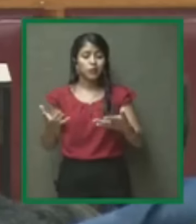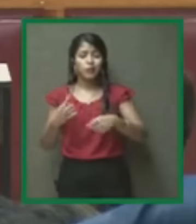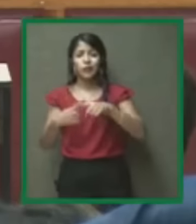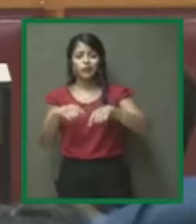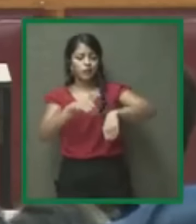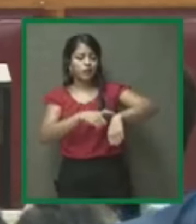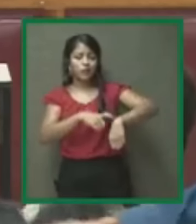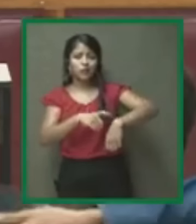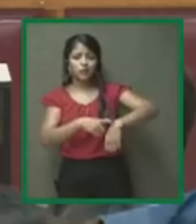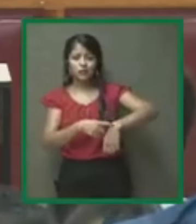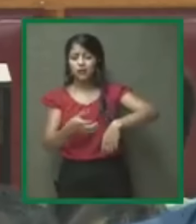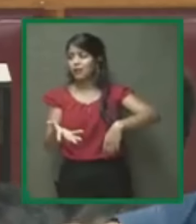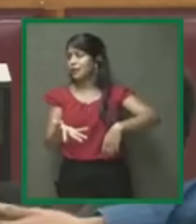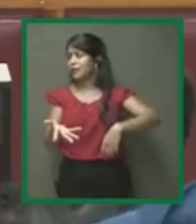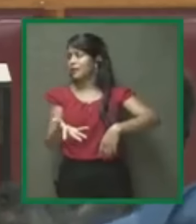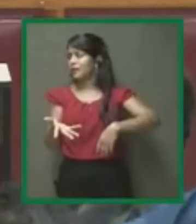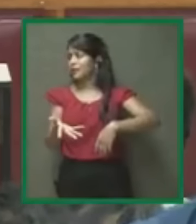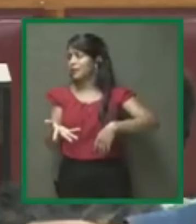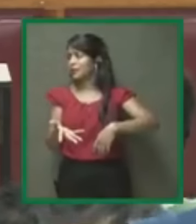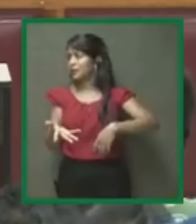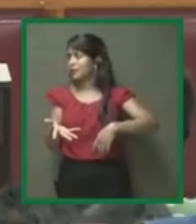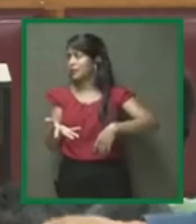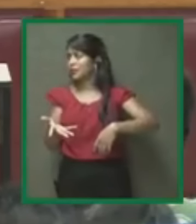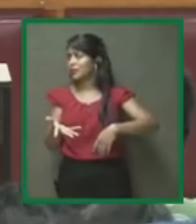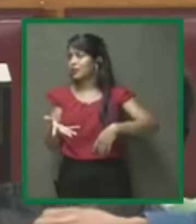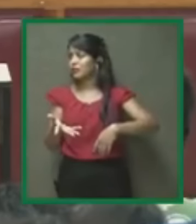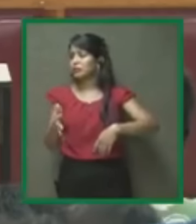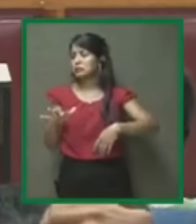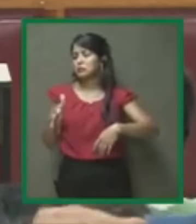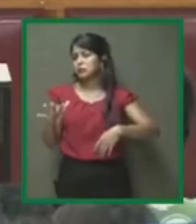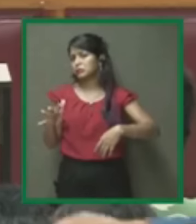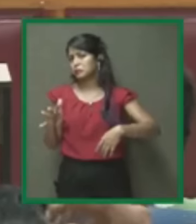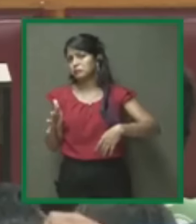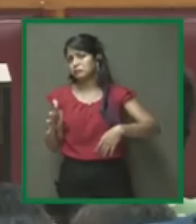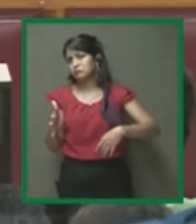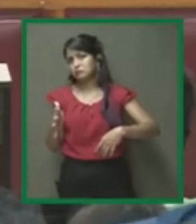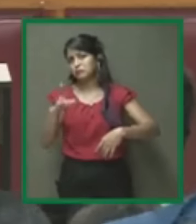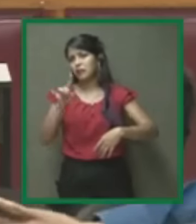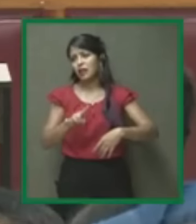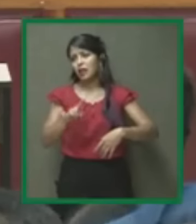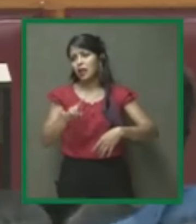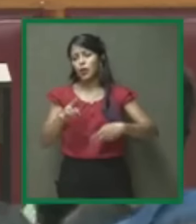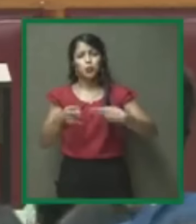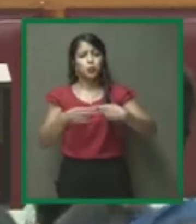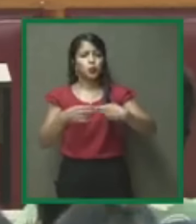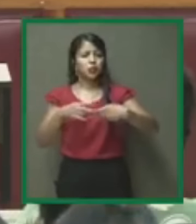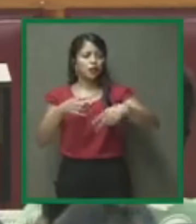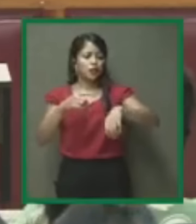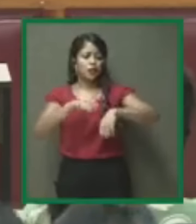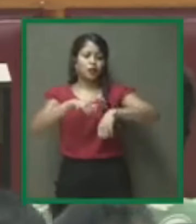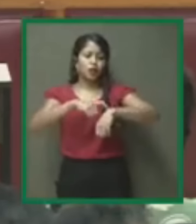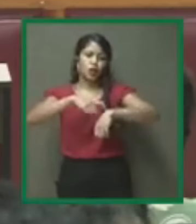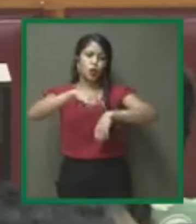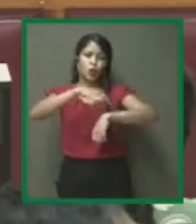horário, e é muito provável que se utilize todo o tempo dos